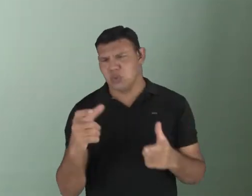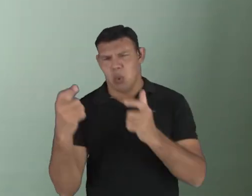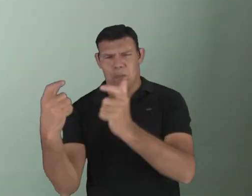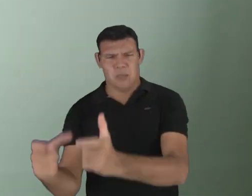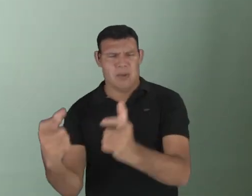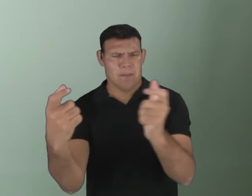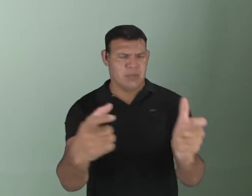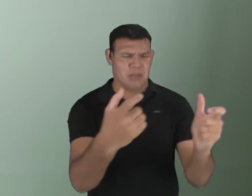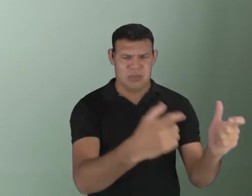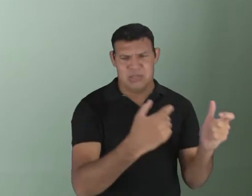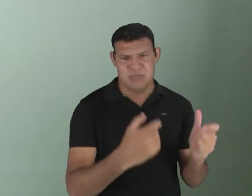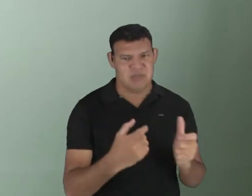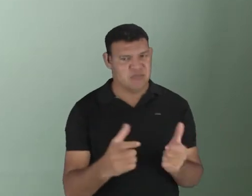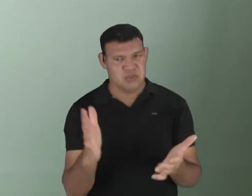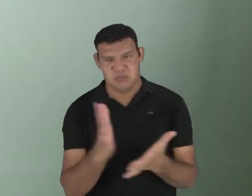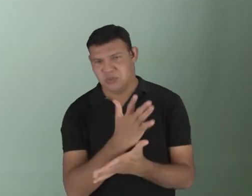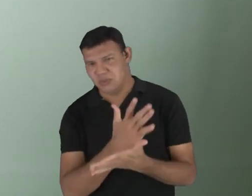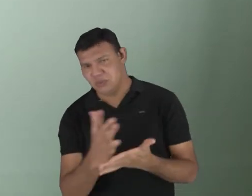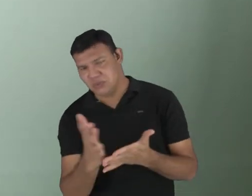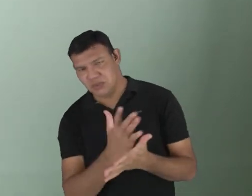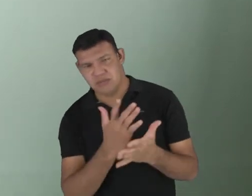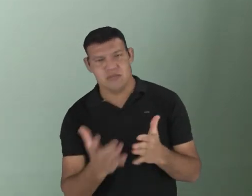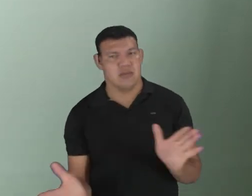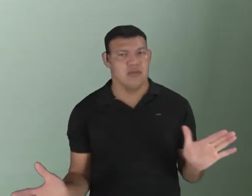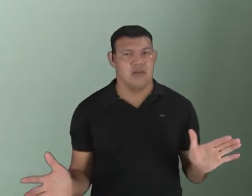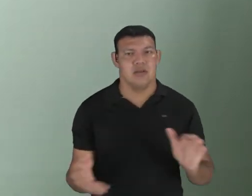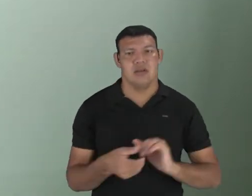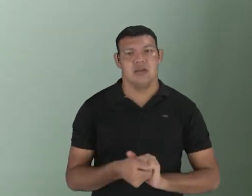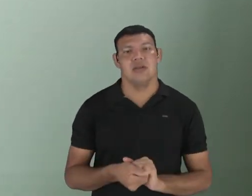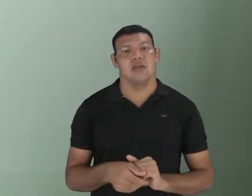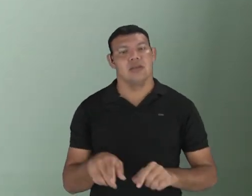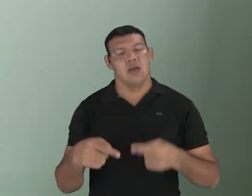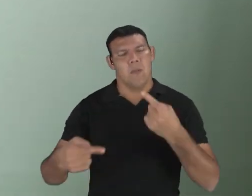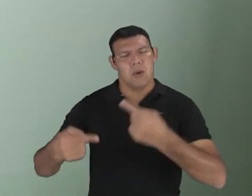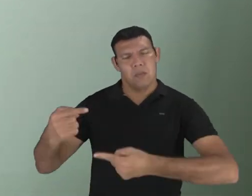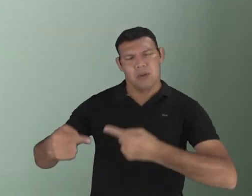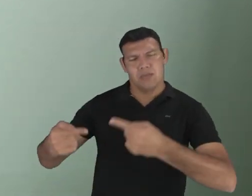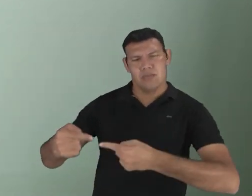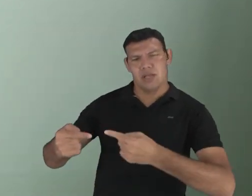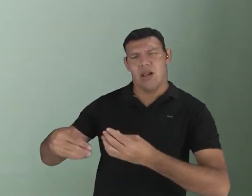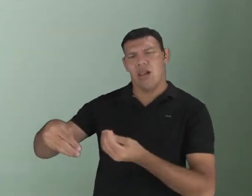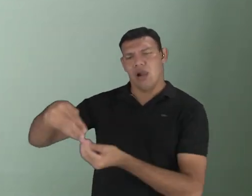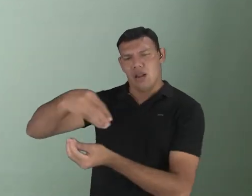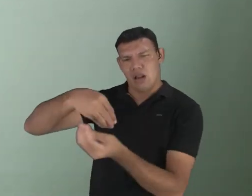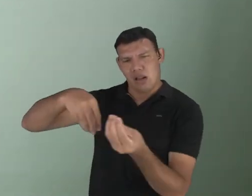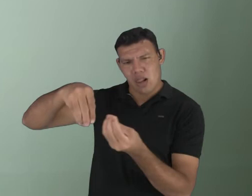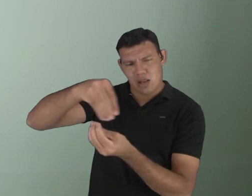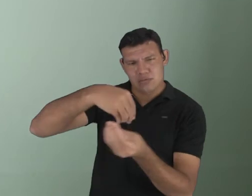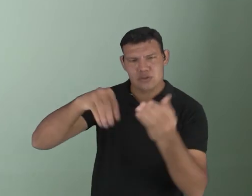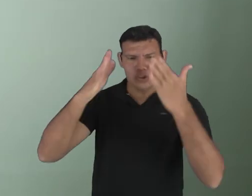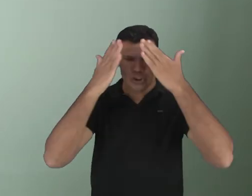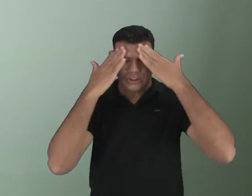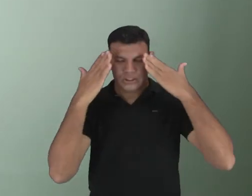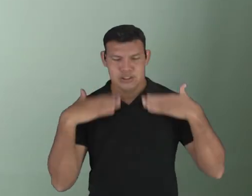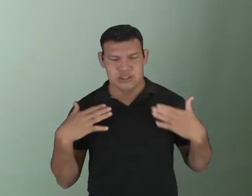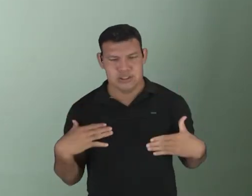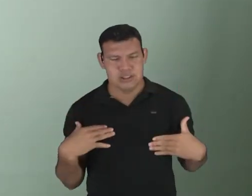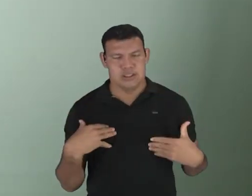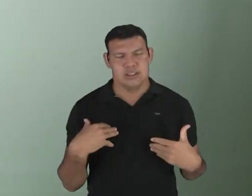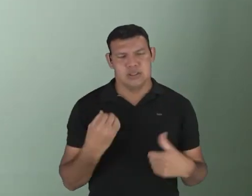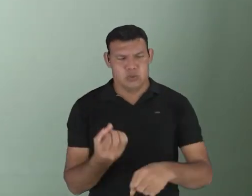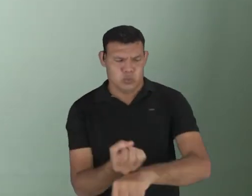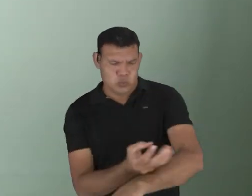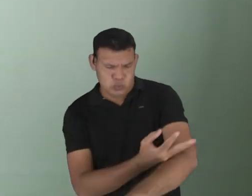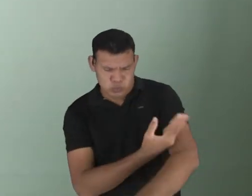em qualquer lugar e em qualquer espaço. E ele vai propor discussões que estejam envolvendo o seu